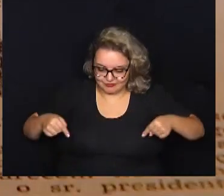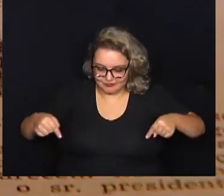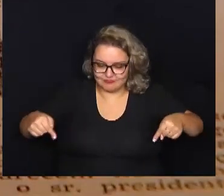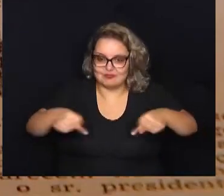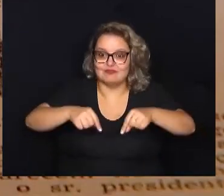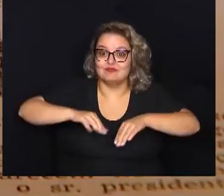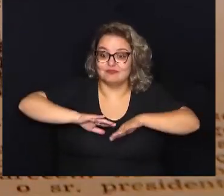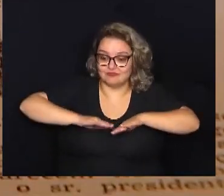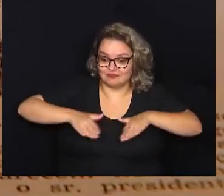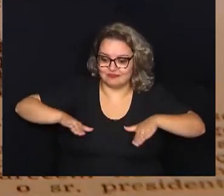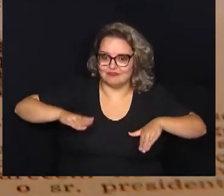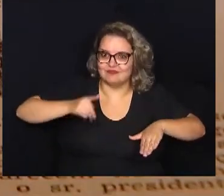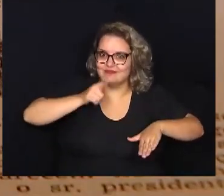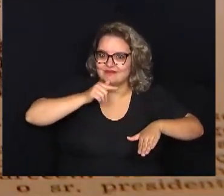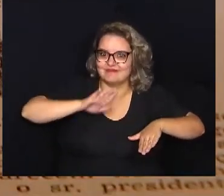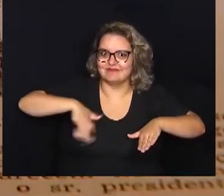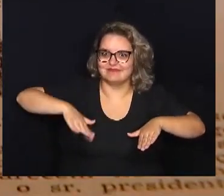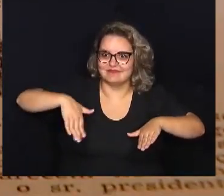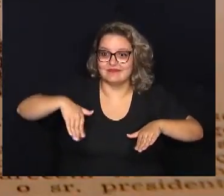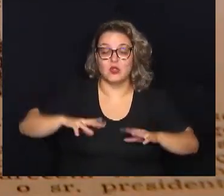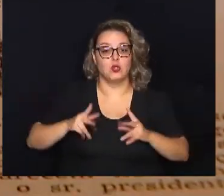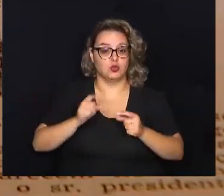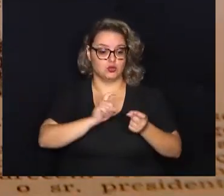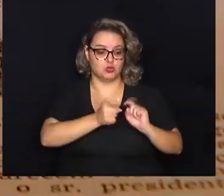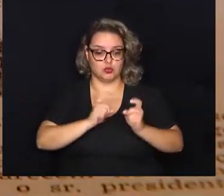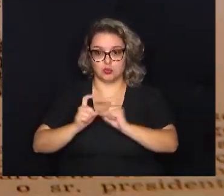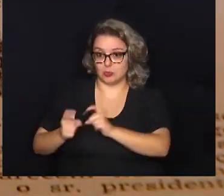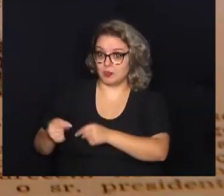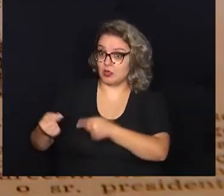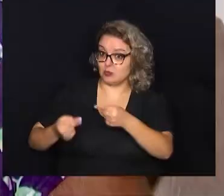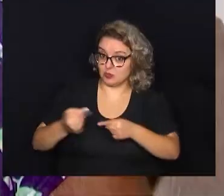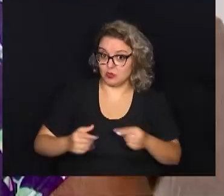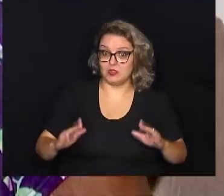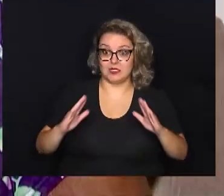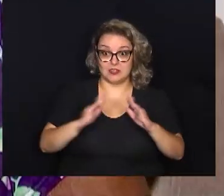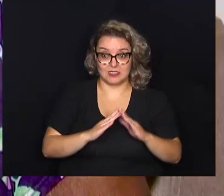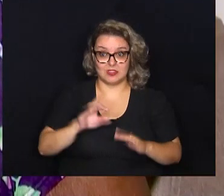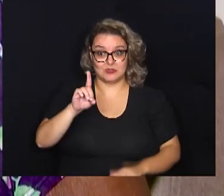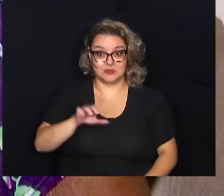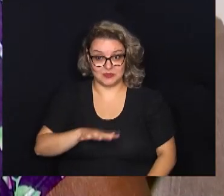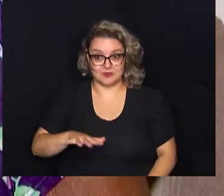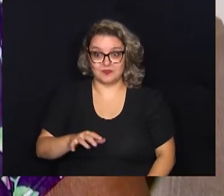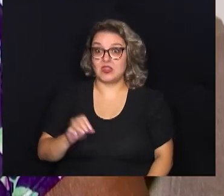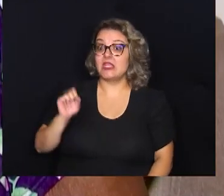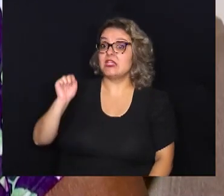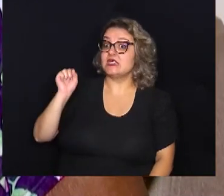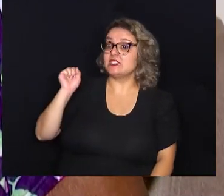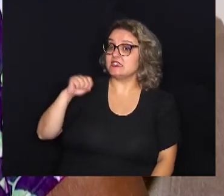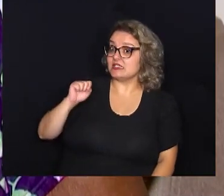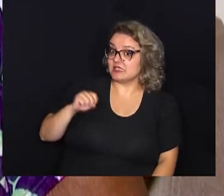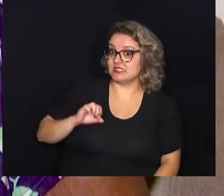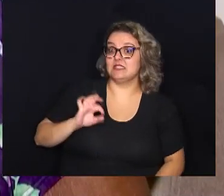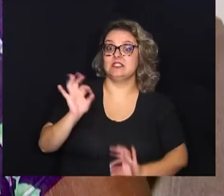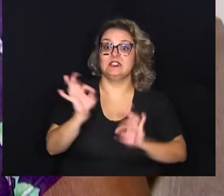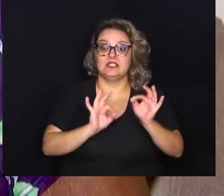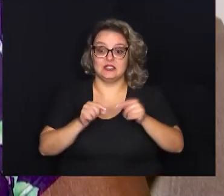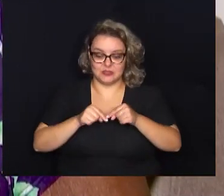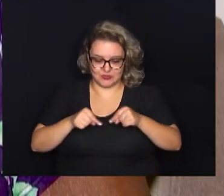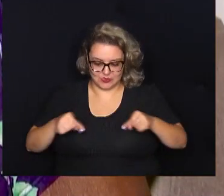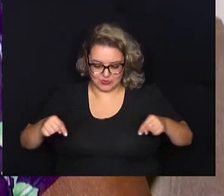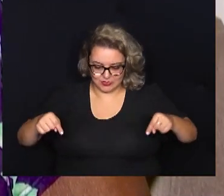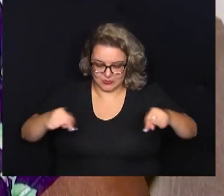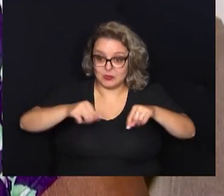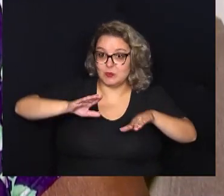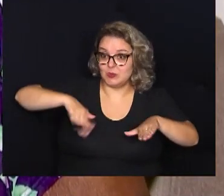Tudo discutido em reuniões nas casas dos diretores. Tinha o plano da piscina,